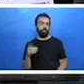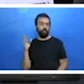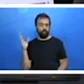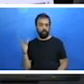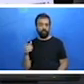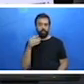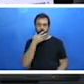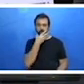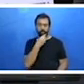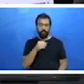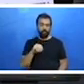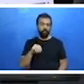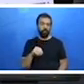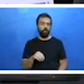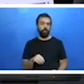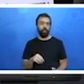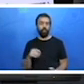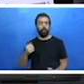folhetos em